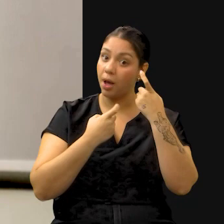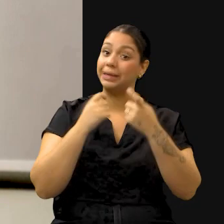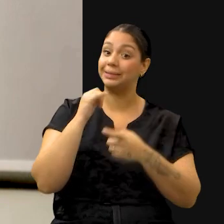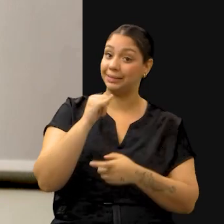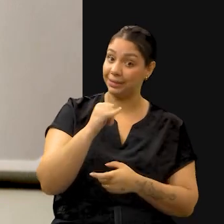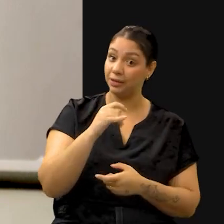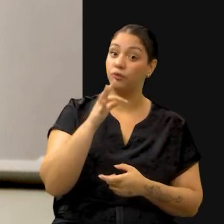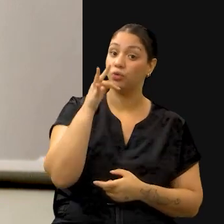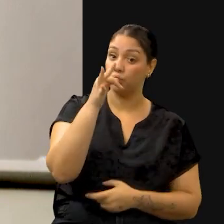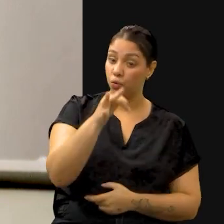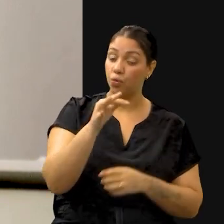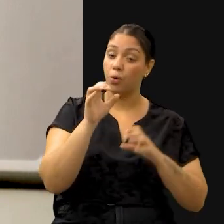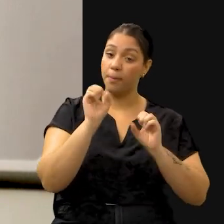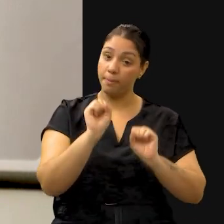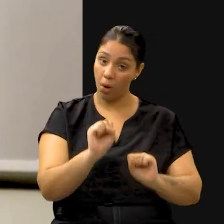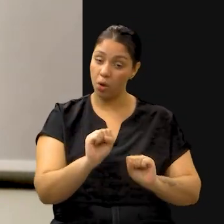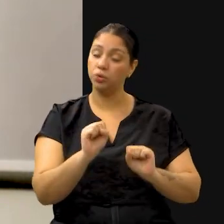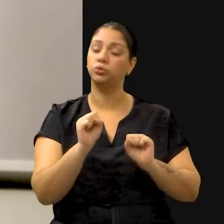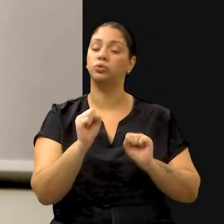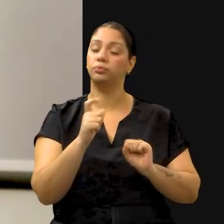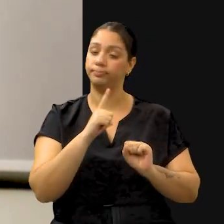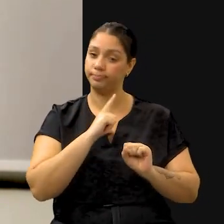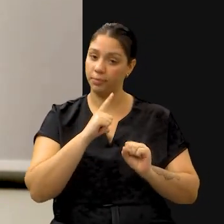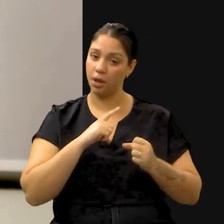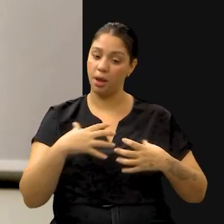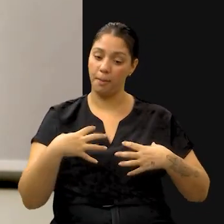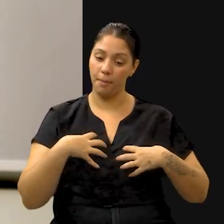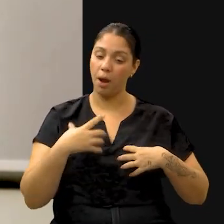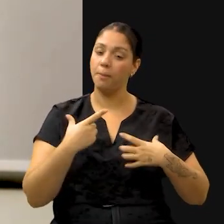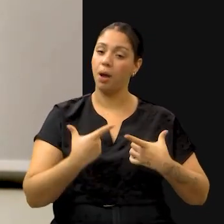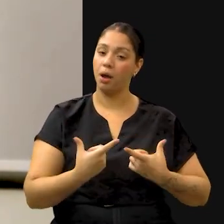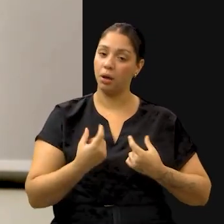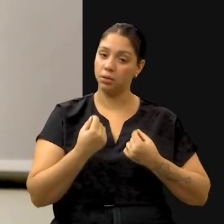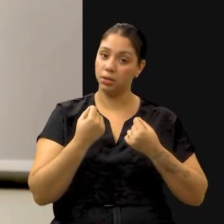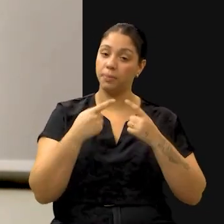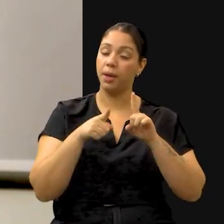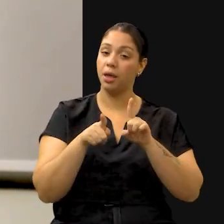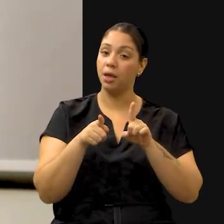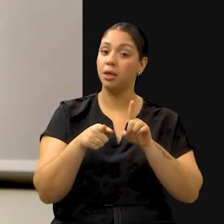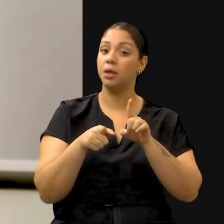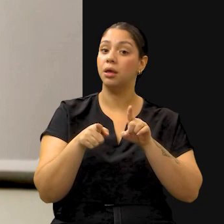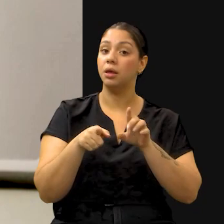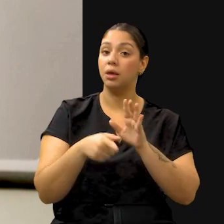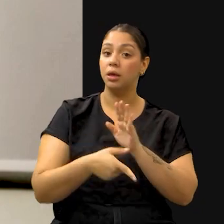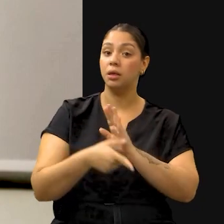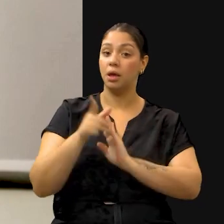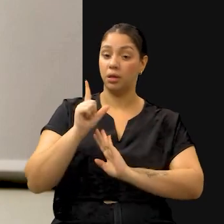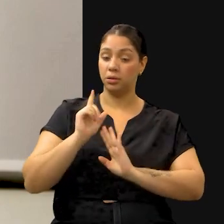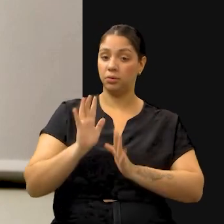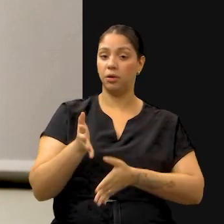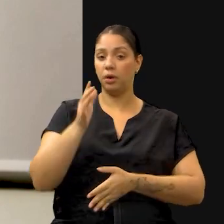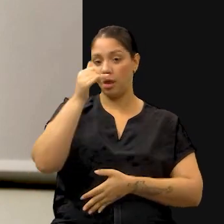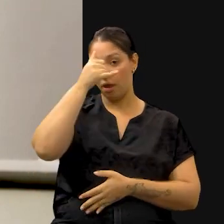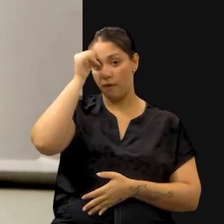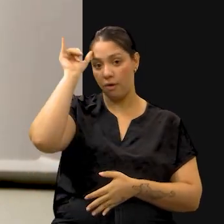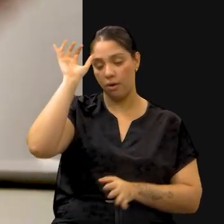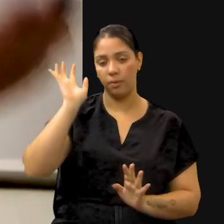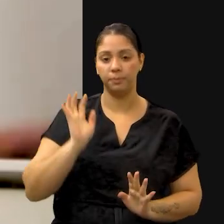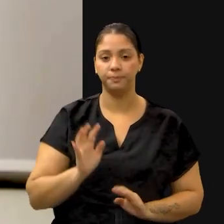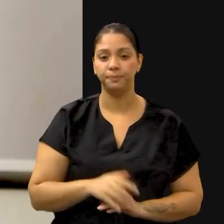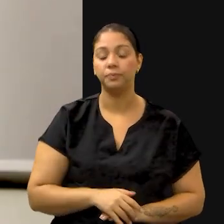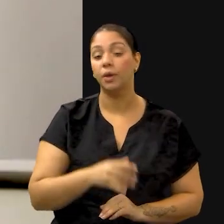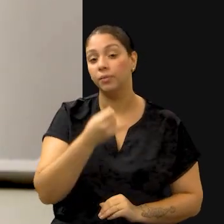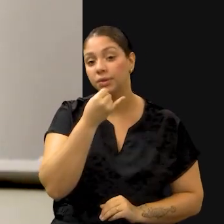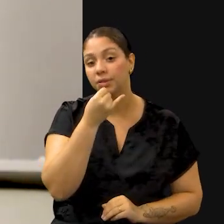câncer de mama. E aí também começar a minha prevenção de uma forma mais precoce. Mas não que a minha